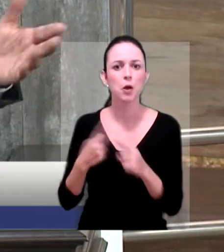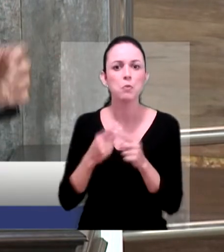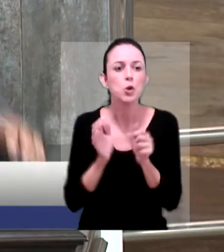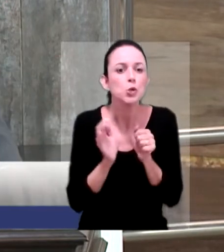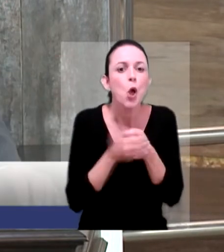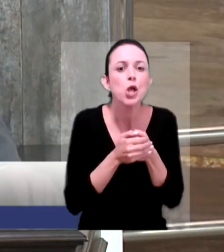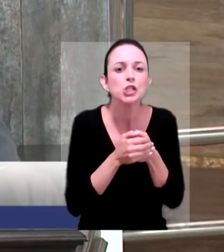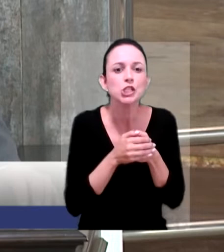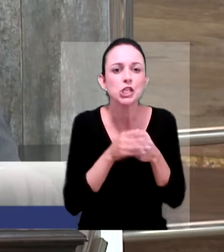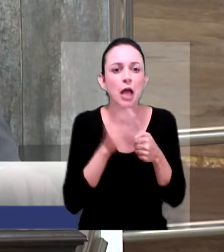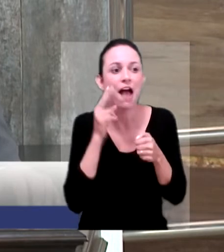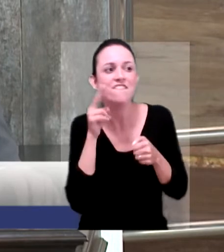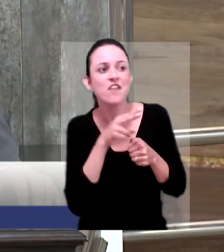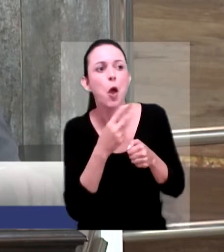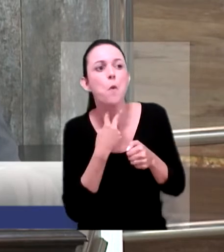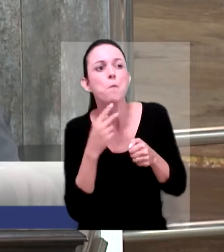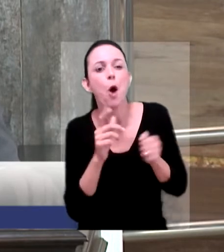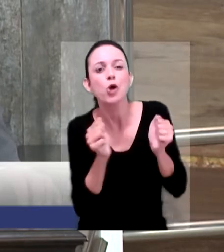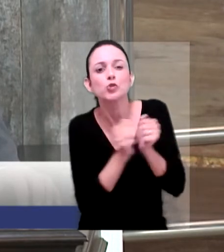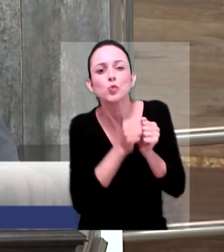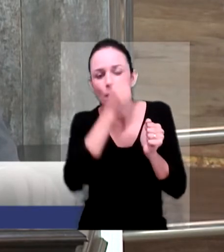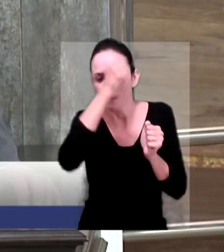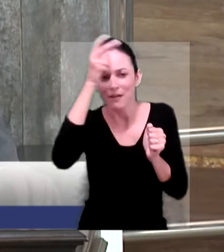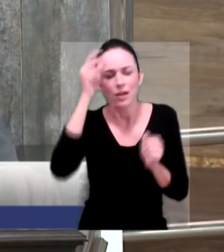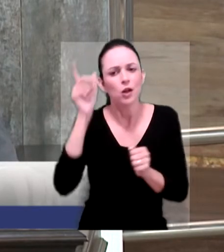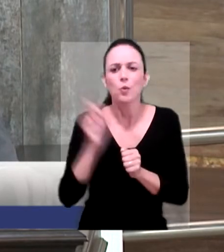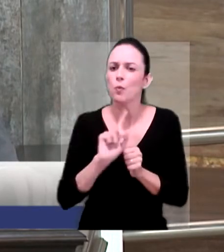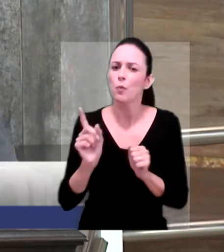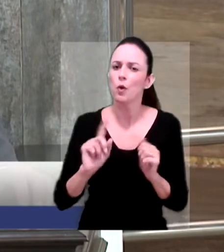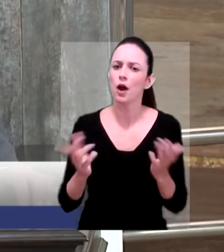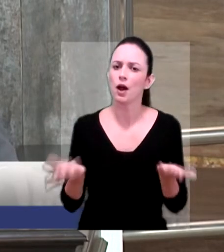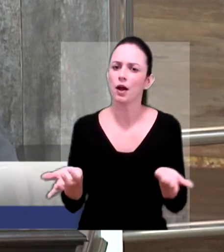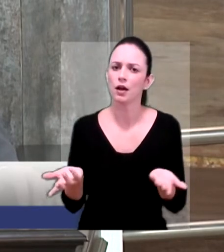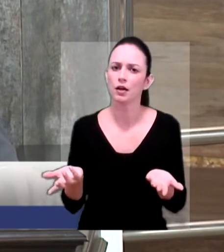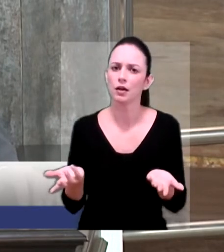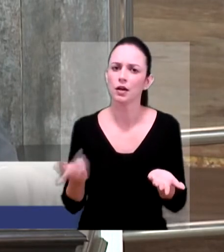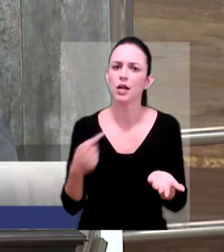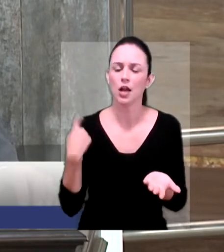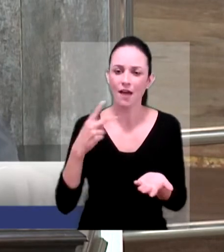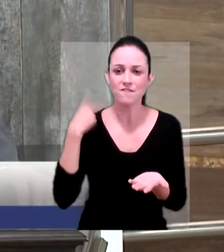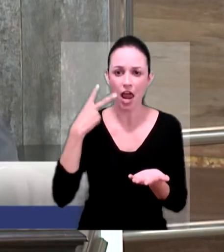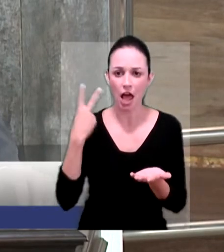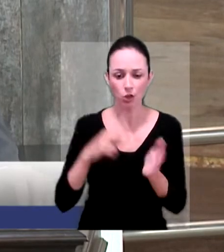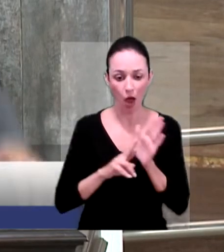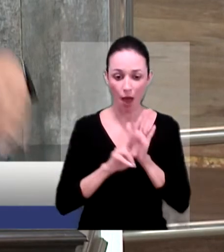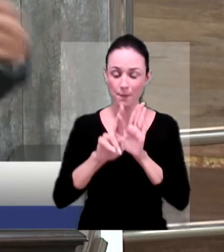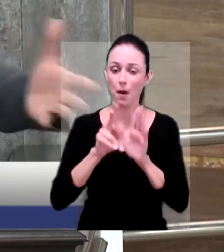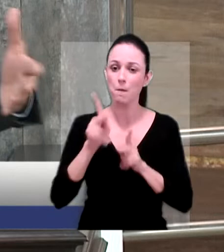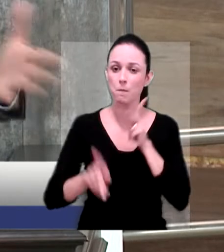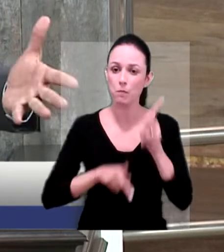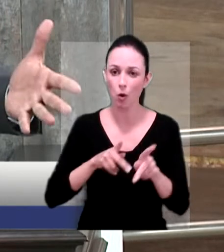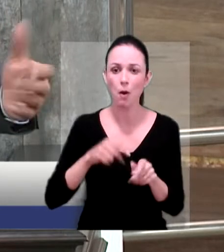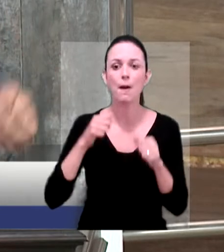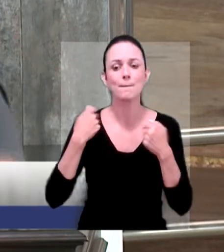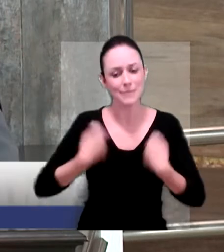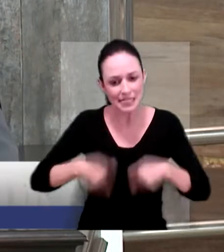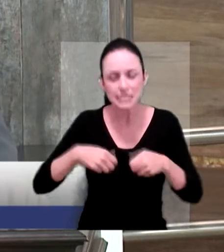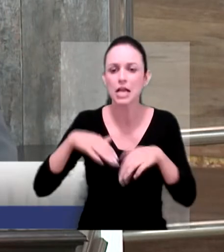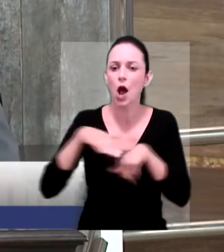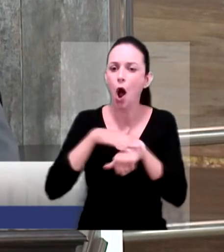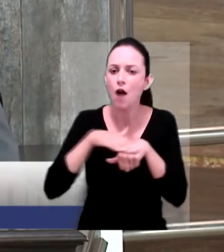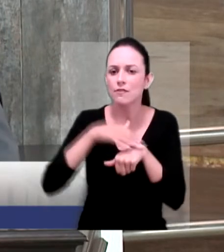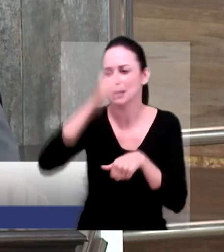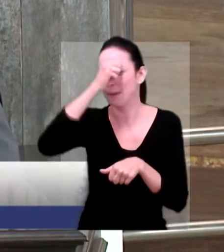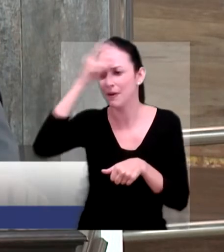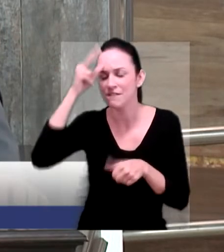Não é assim, gente. O vereador está aqui para representar o povo, ele tem que conversar com o prefeito, com o secretário, com qualquer um, porque dessa forma que ele vai conseguir